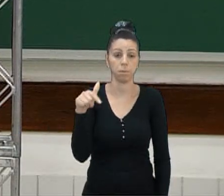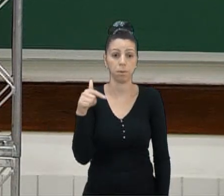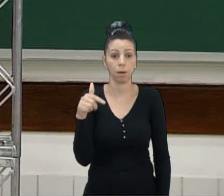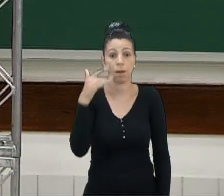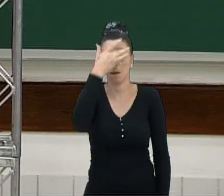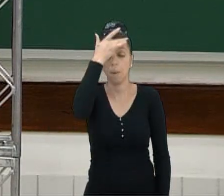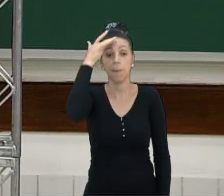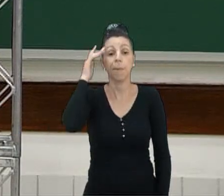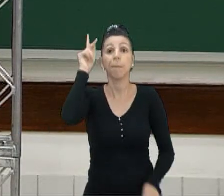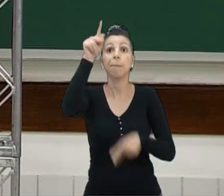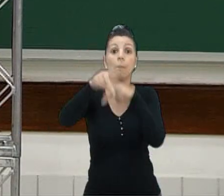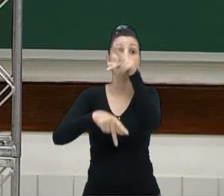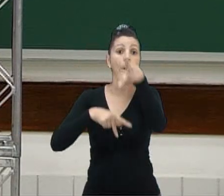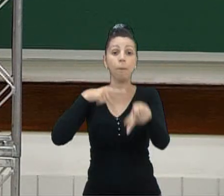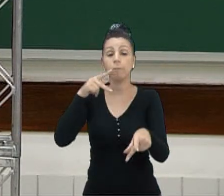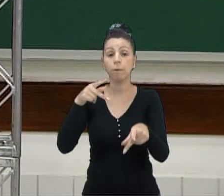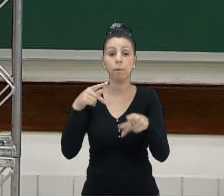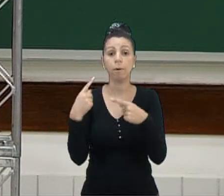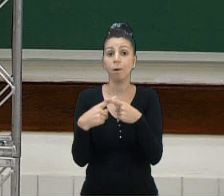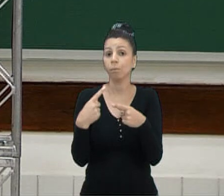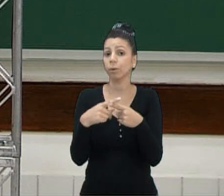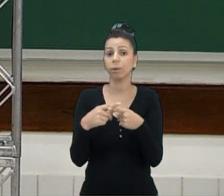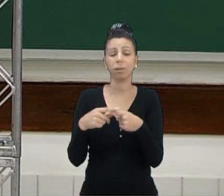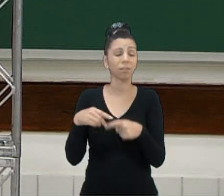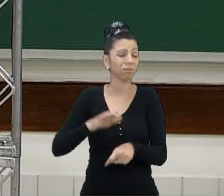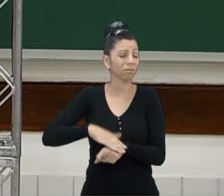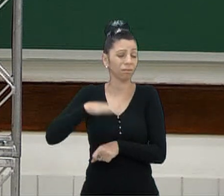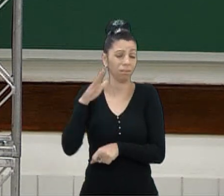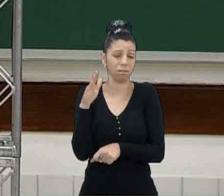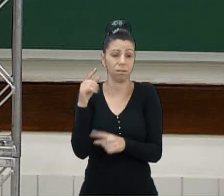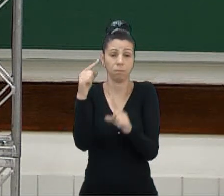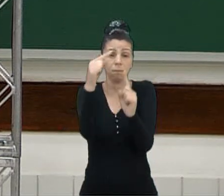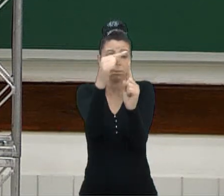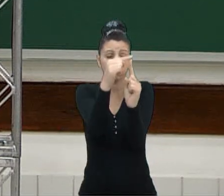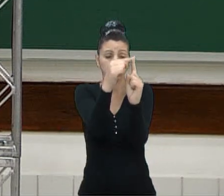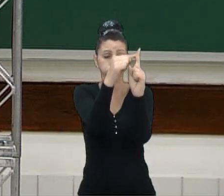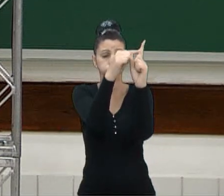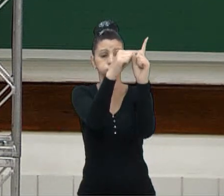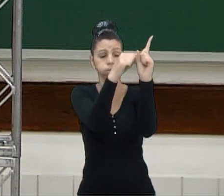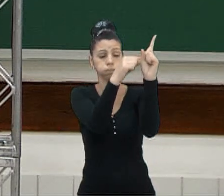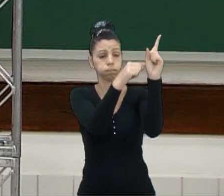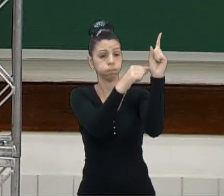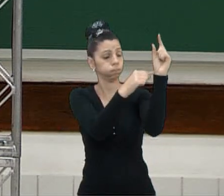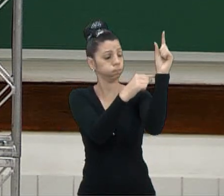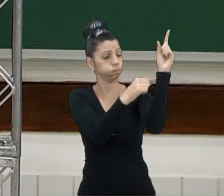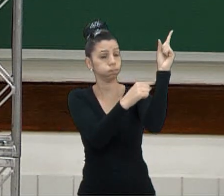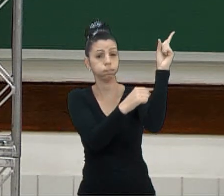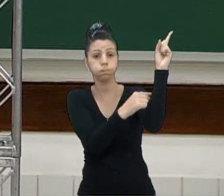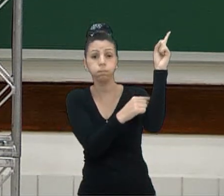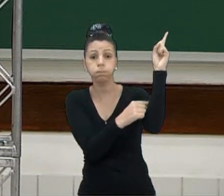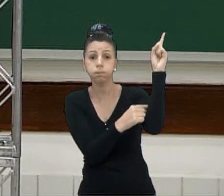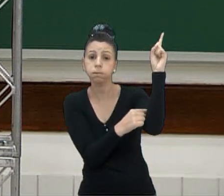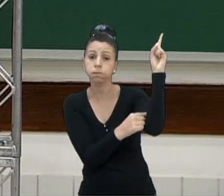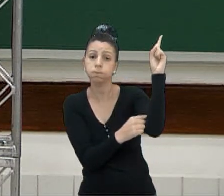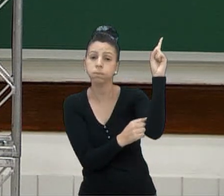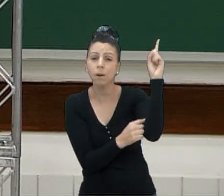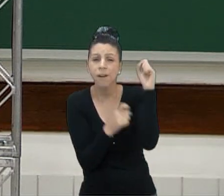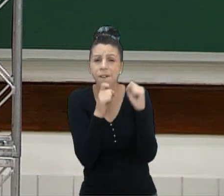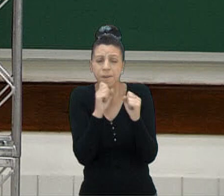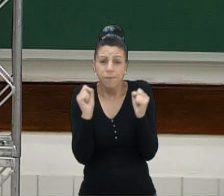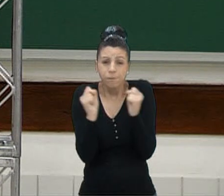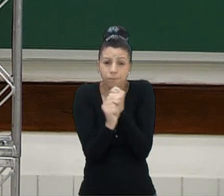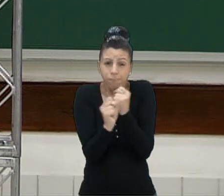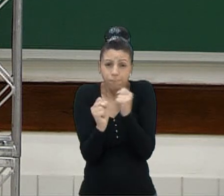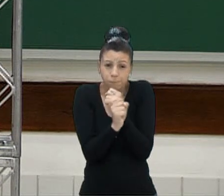Por quê? Porque é inóspito, é muito frio, as temperaturas não favorecem a ocupação humana. Tem população